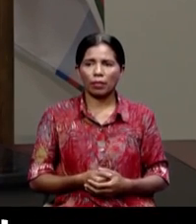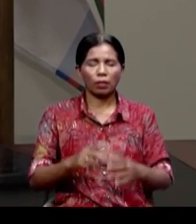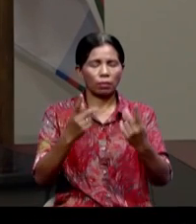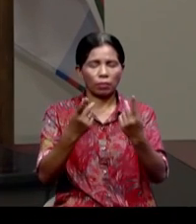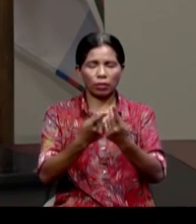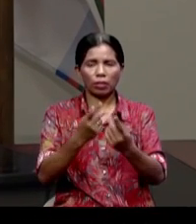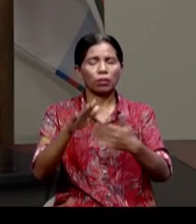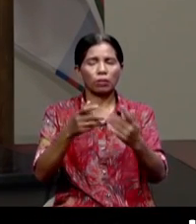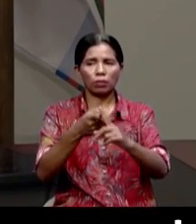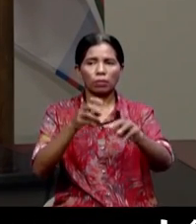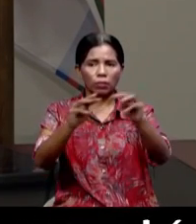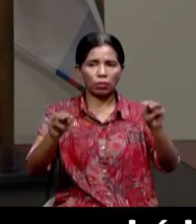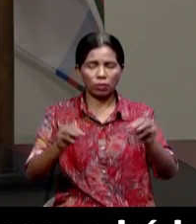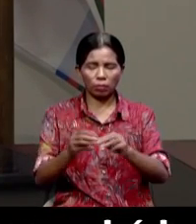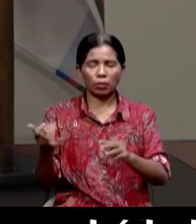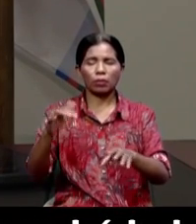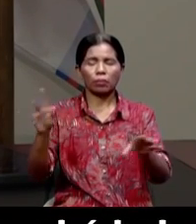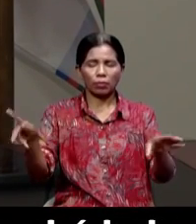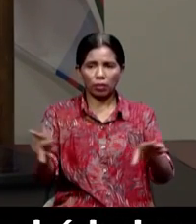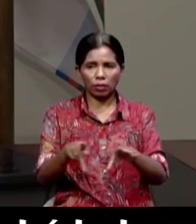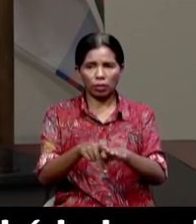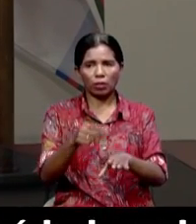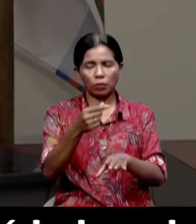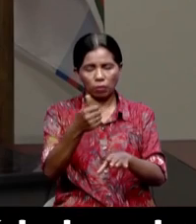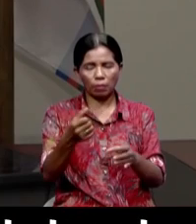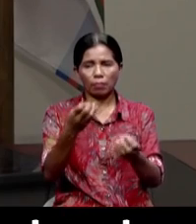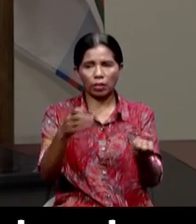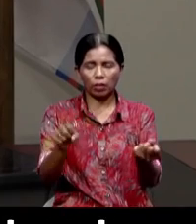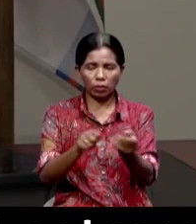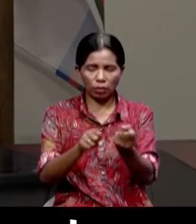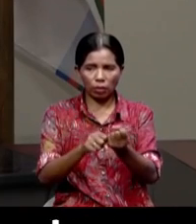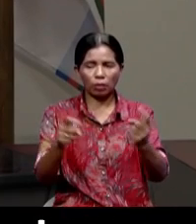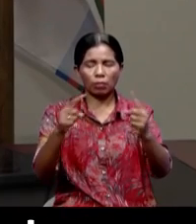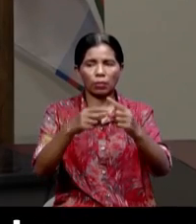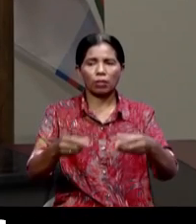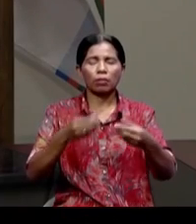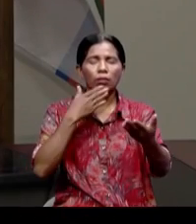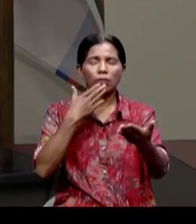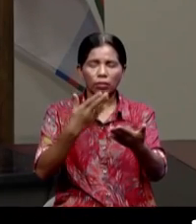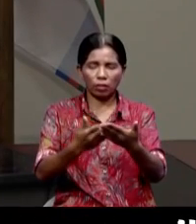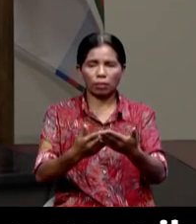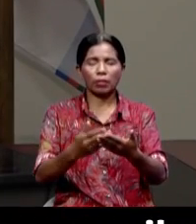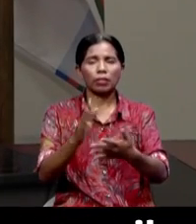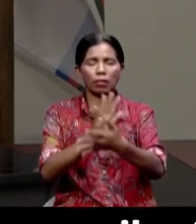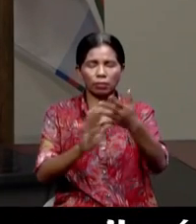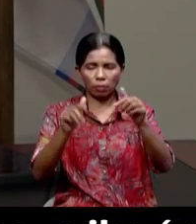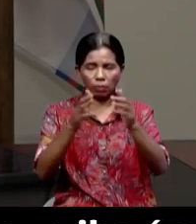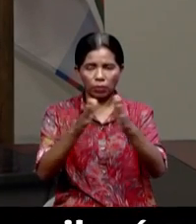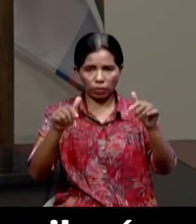empresário Sira, município Sira, com toda a minha participação, e tu ambara contribui para o sucesso do evento da NEM. Nós